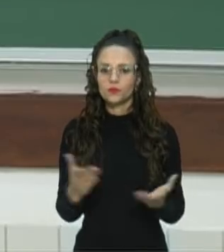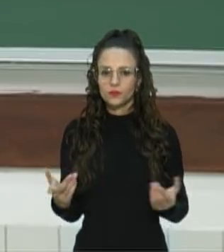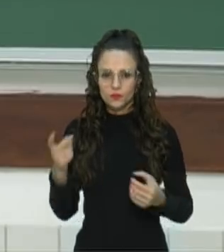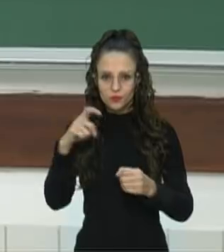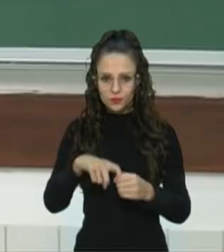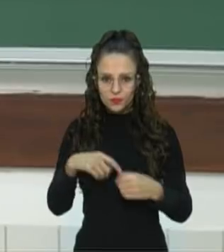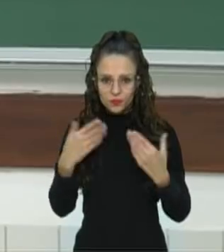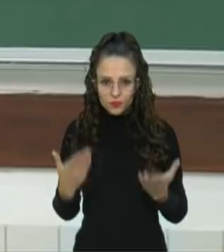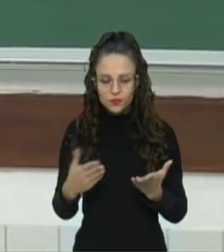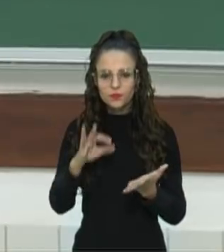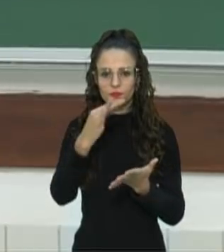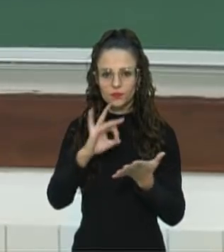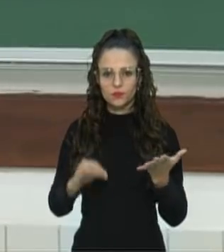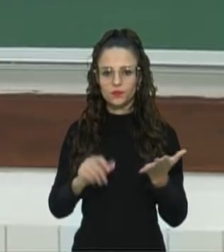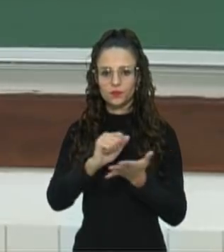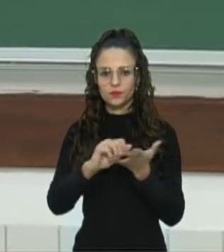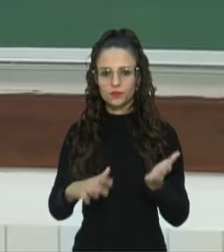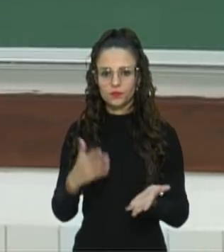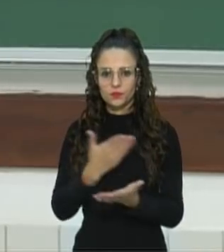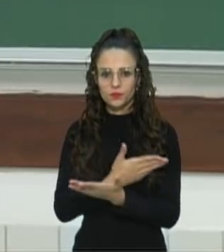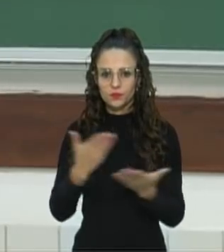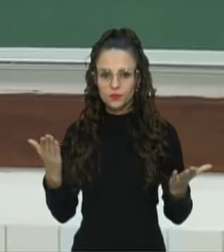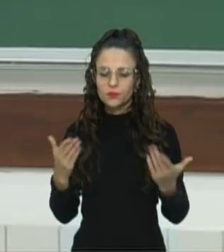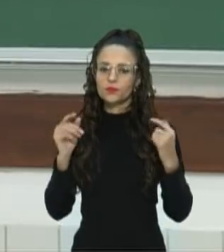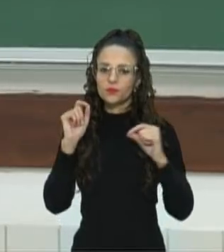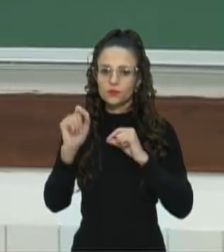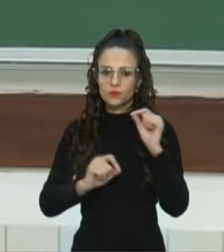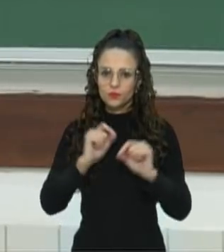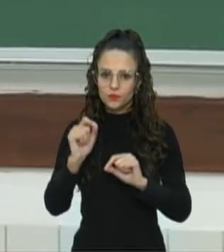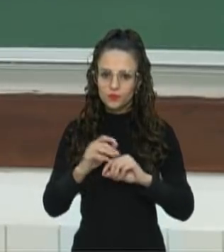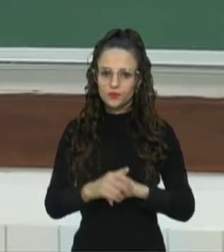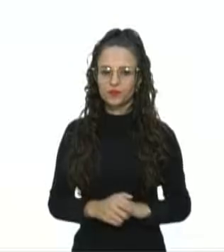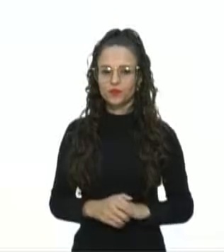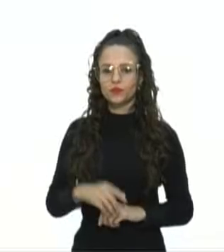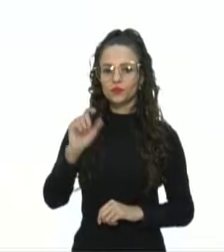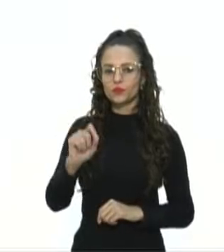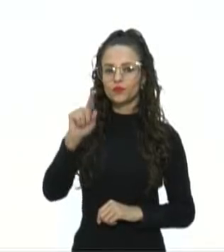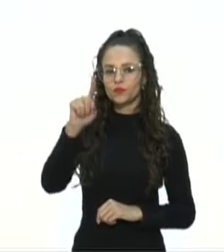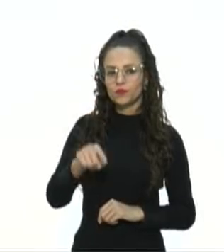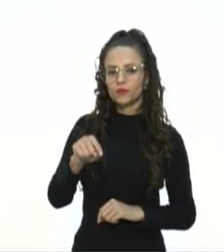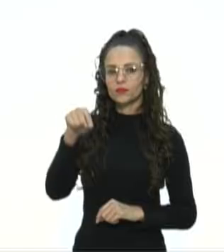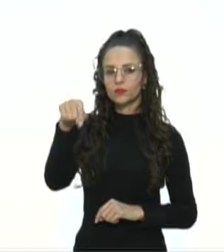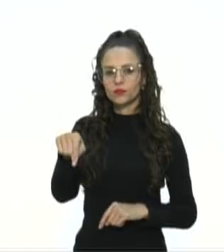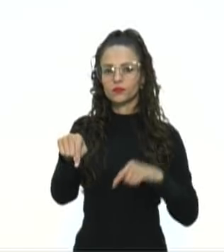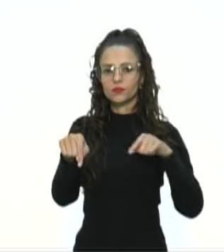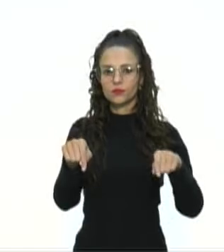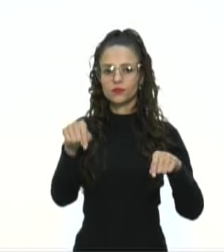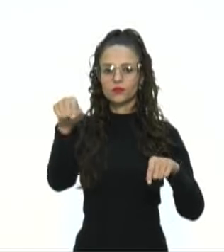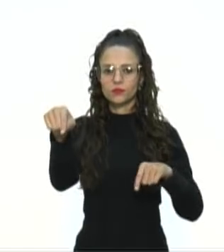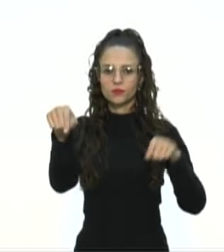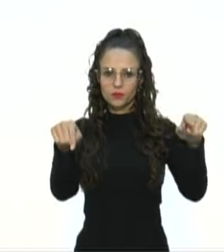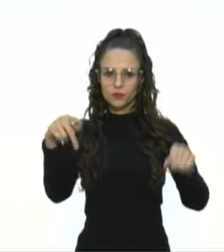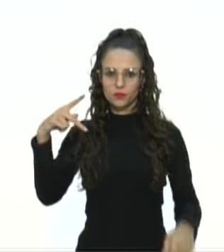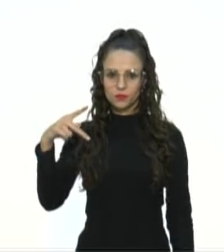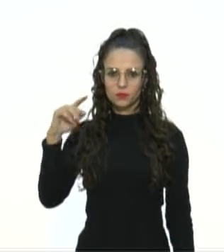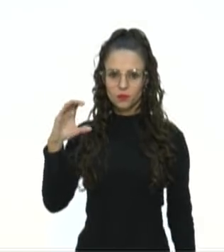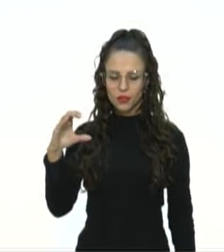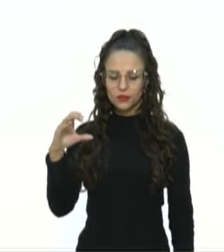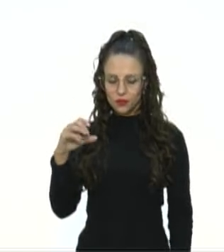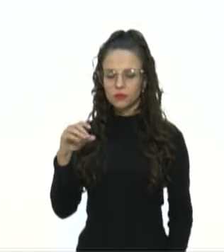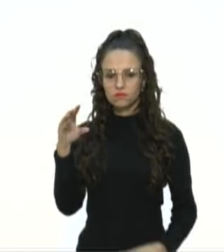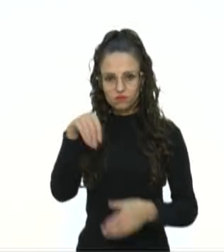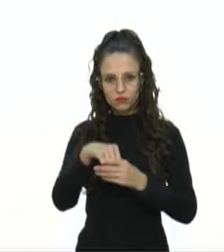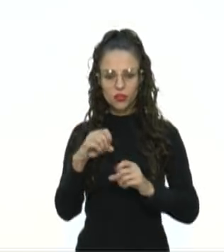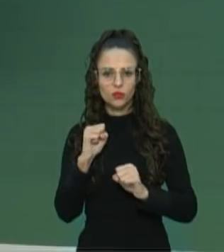Voltando então, galera, com a correção da atividade que tinha ficado aqui para vocês, que era o quê? O que são pontos de controle, PCs, na corrida de orientação, né? Então, os pontos